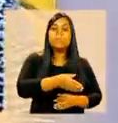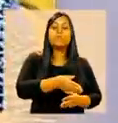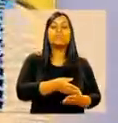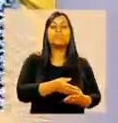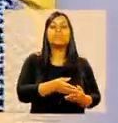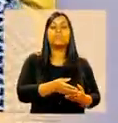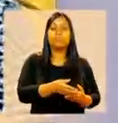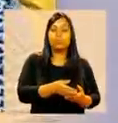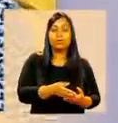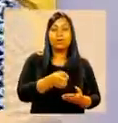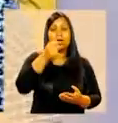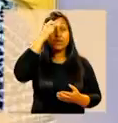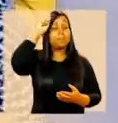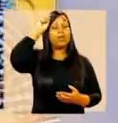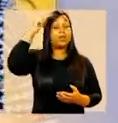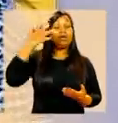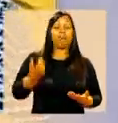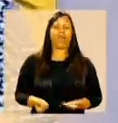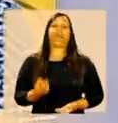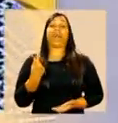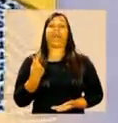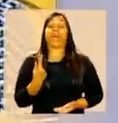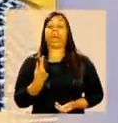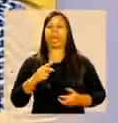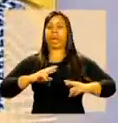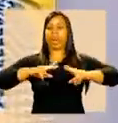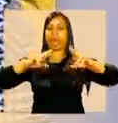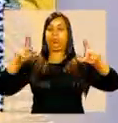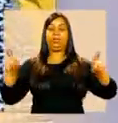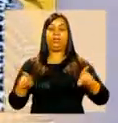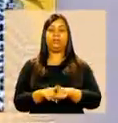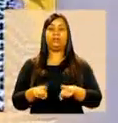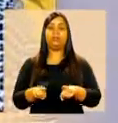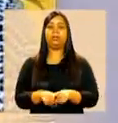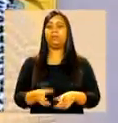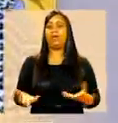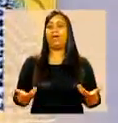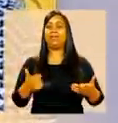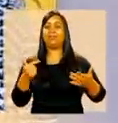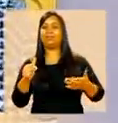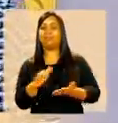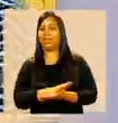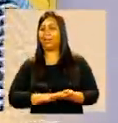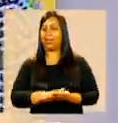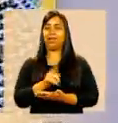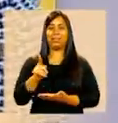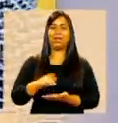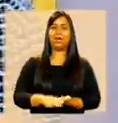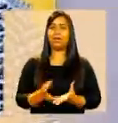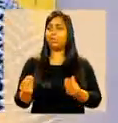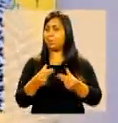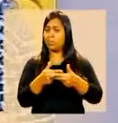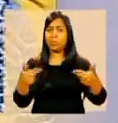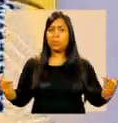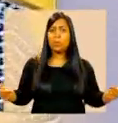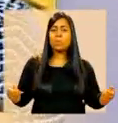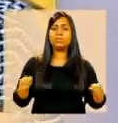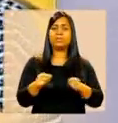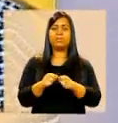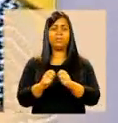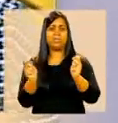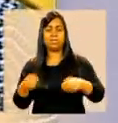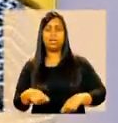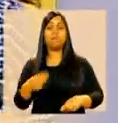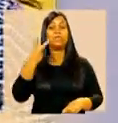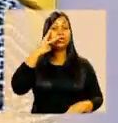Dessau. Berlim me surpreendi, assim, achei muito diferente. Dresden, as pessoas falam, não tem nada lá. Eu falei, como não tem nada lá? Eu vi um monte de coisa pra fazer lá. Aí